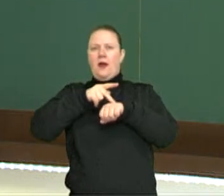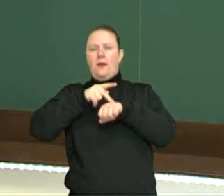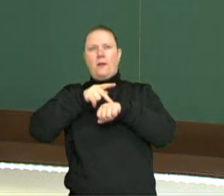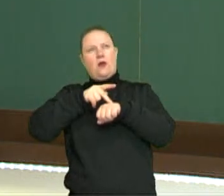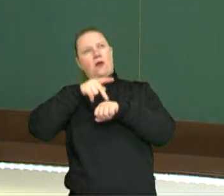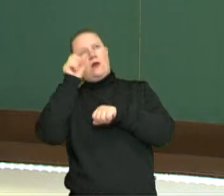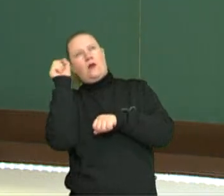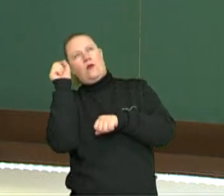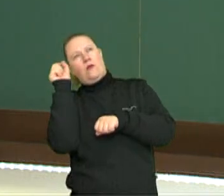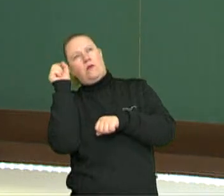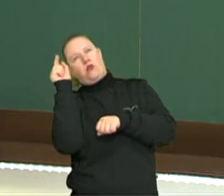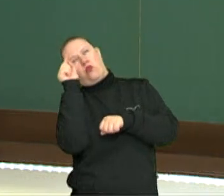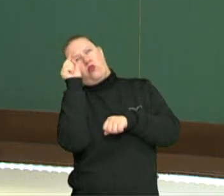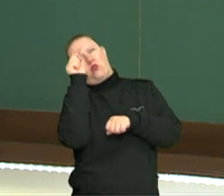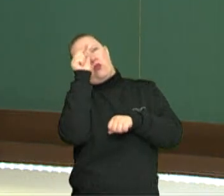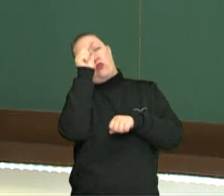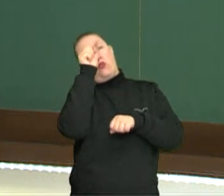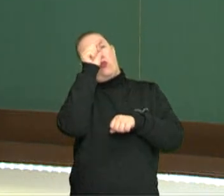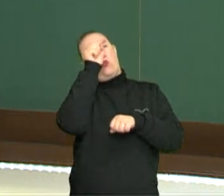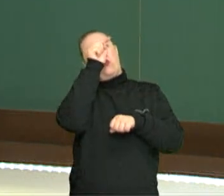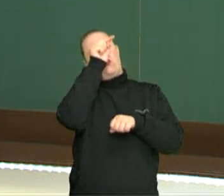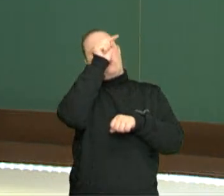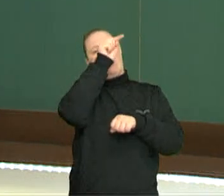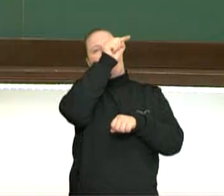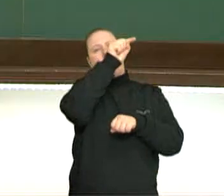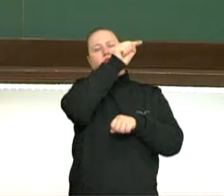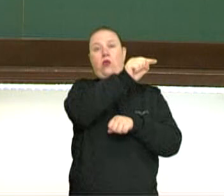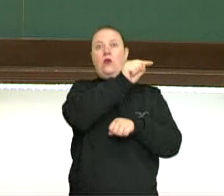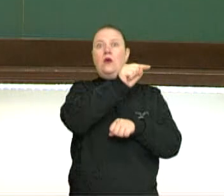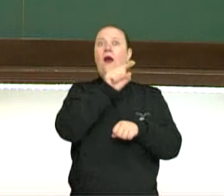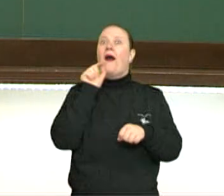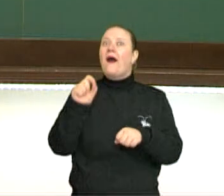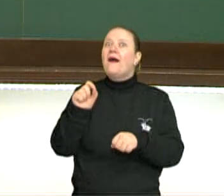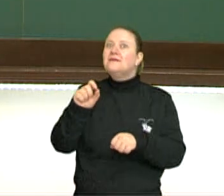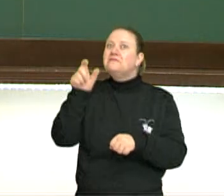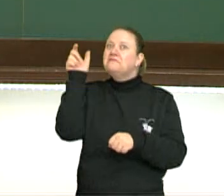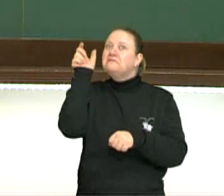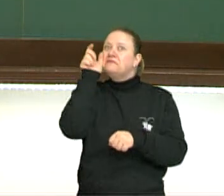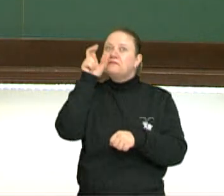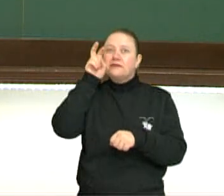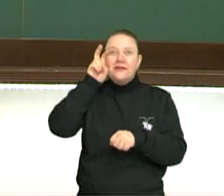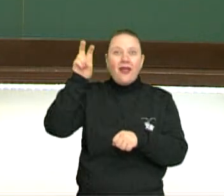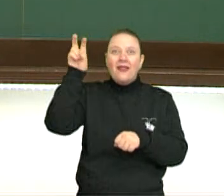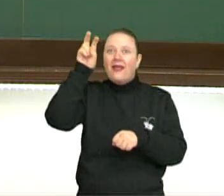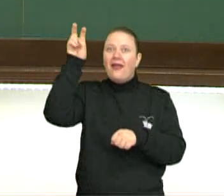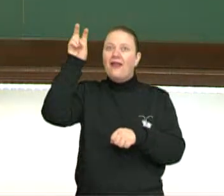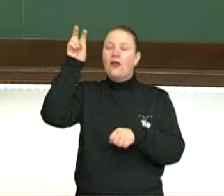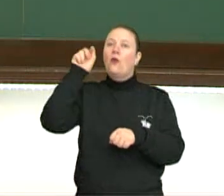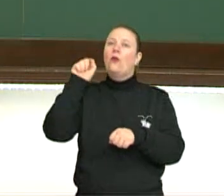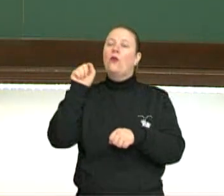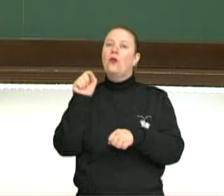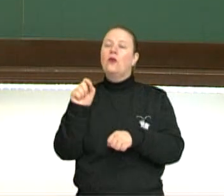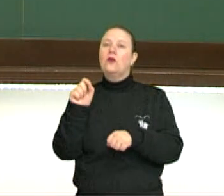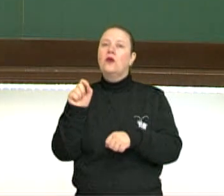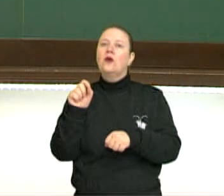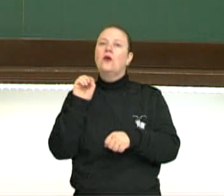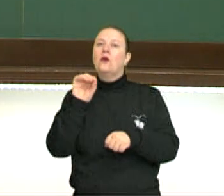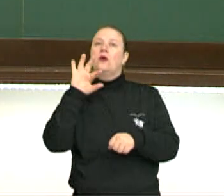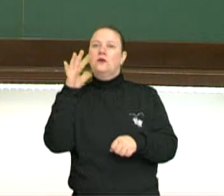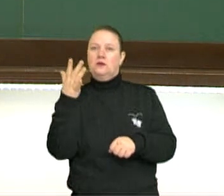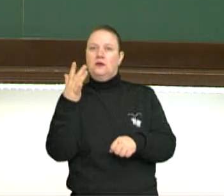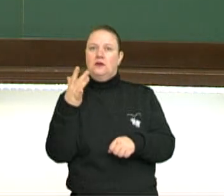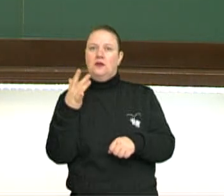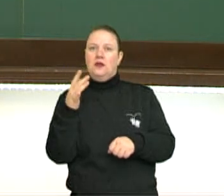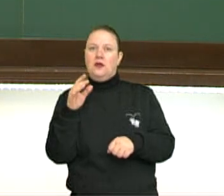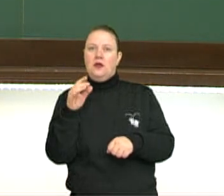tem a expertise do cara, certo? O que mantém essa força centrípeta é a tração da corda.